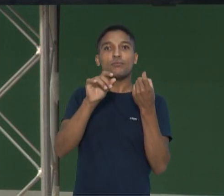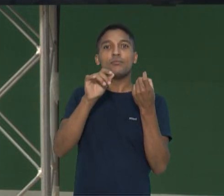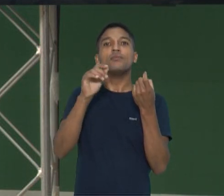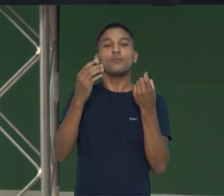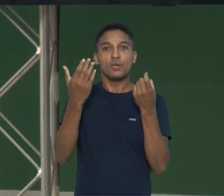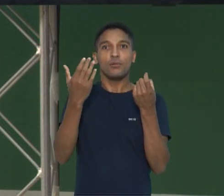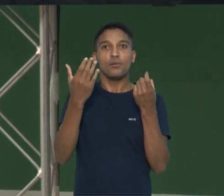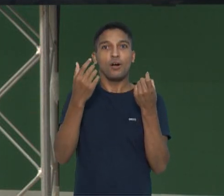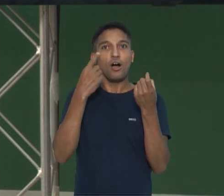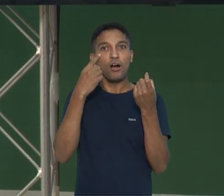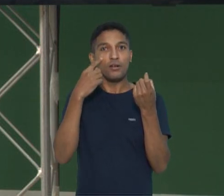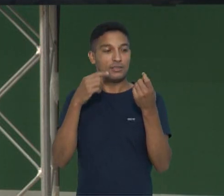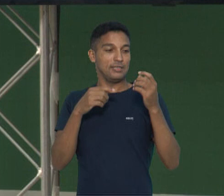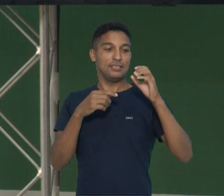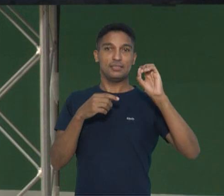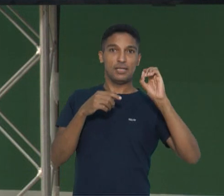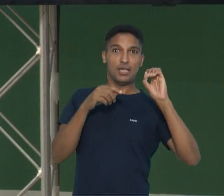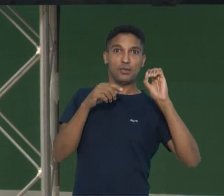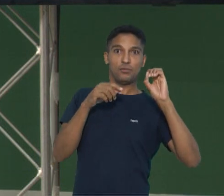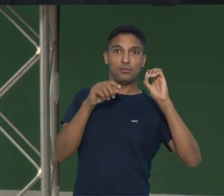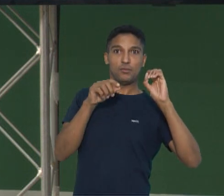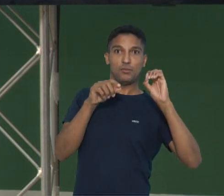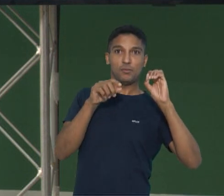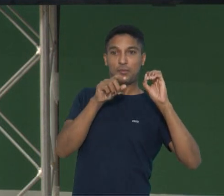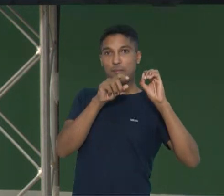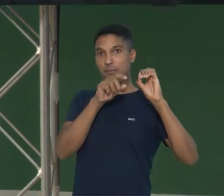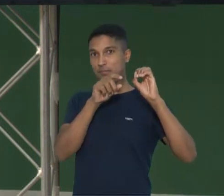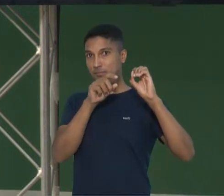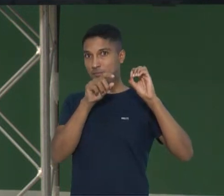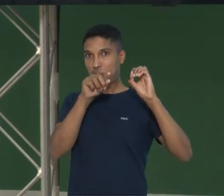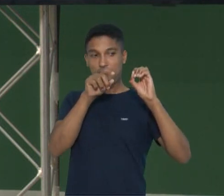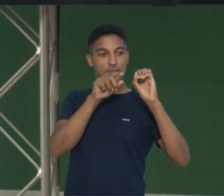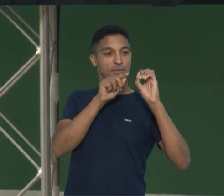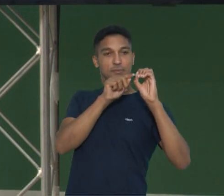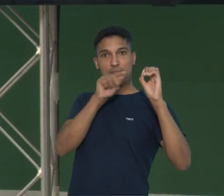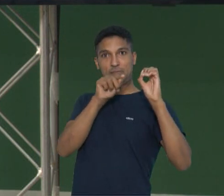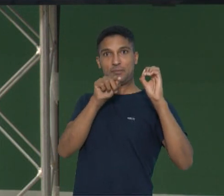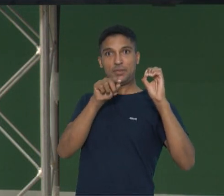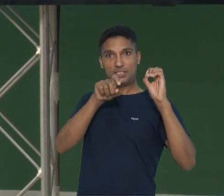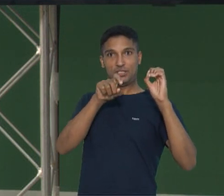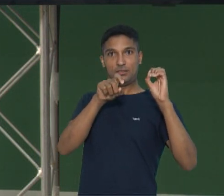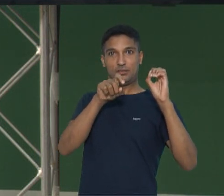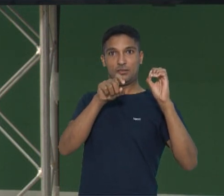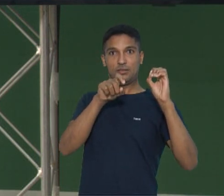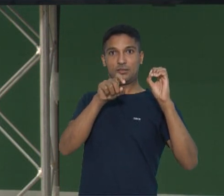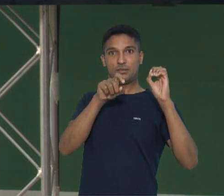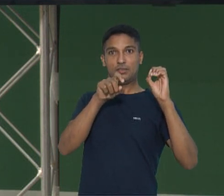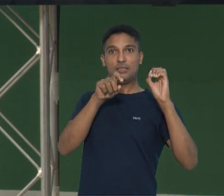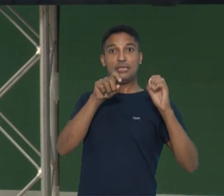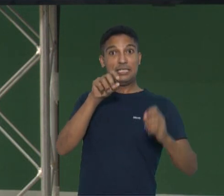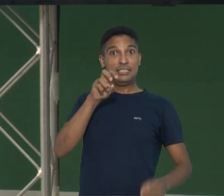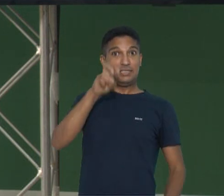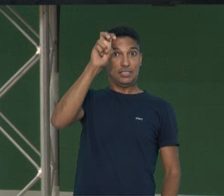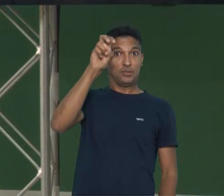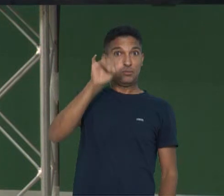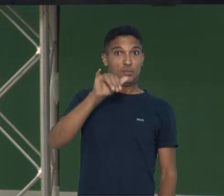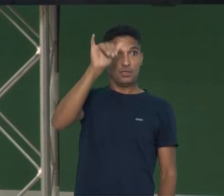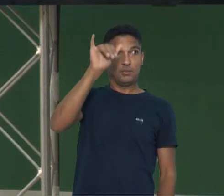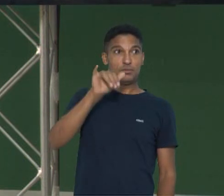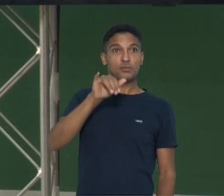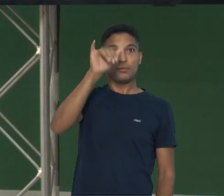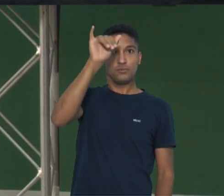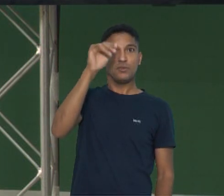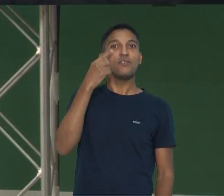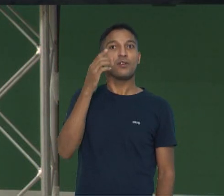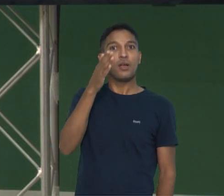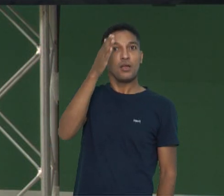y, 0 para x, menos 5 para y. Isso já nos indica que o x vale 0, logo os focos